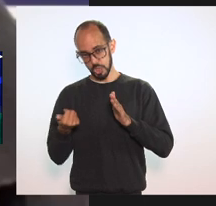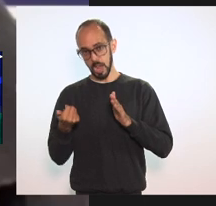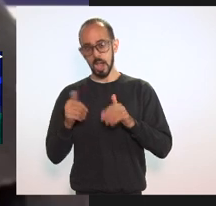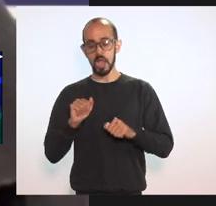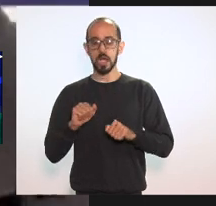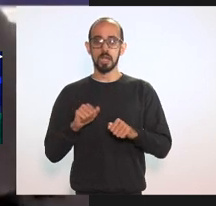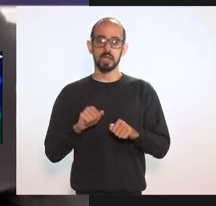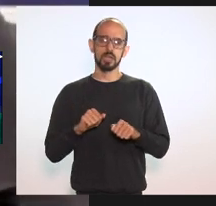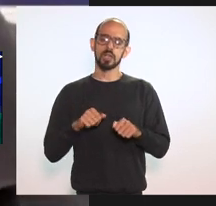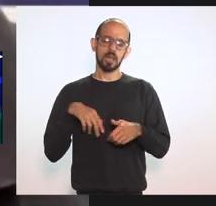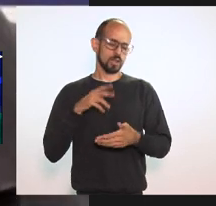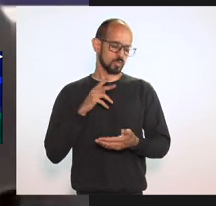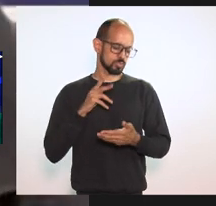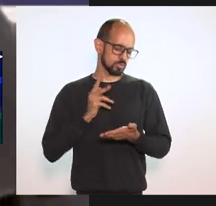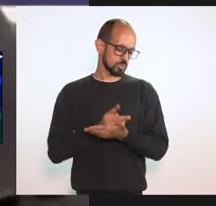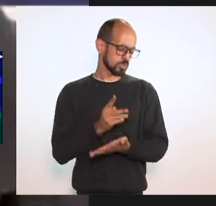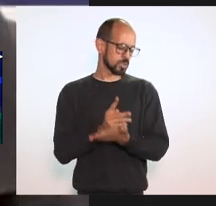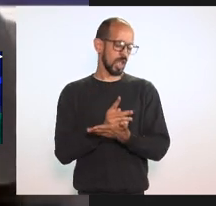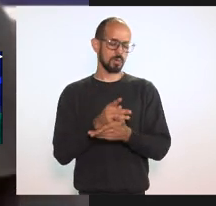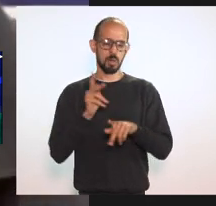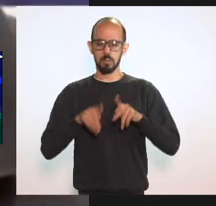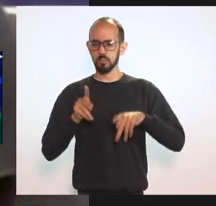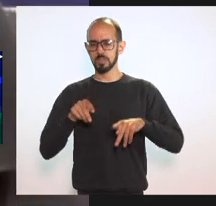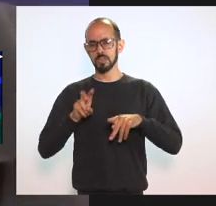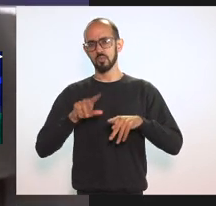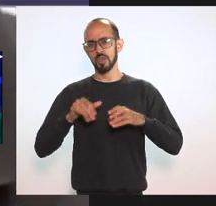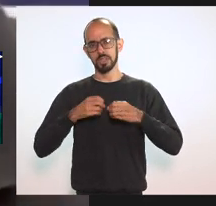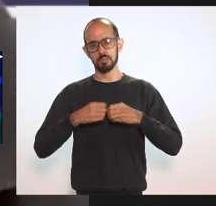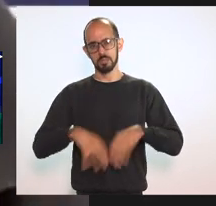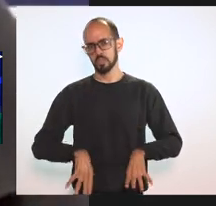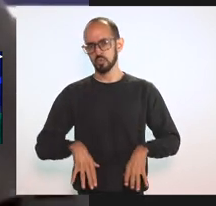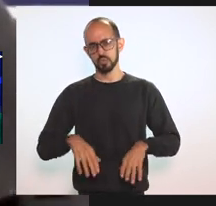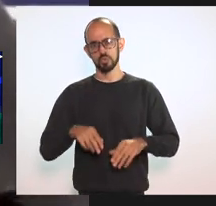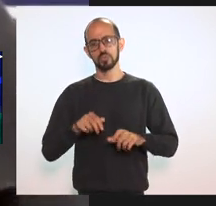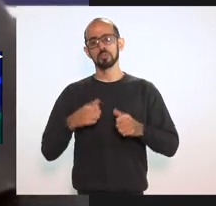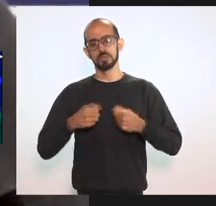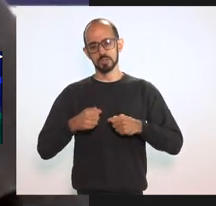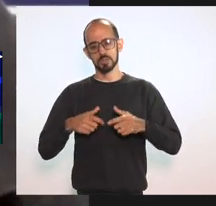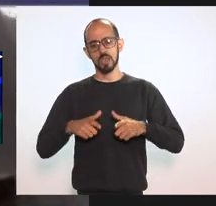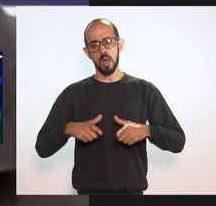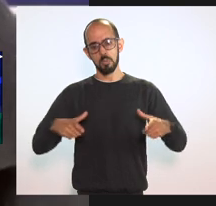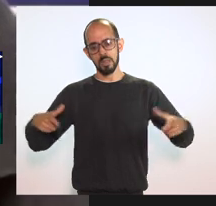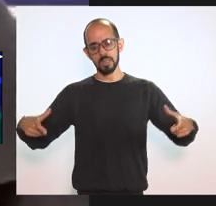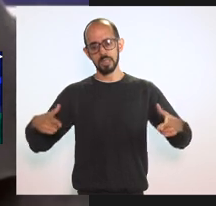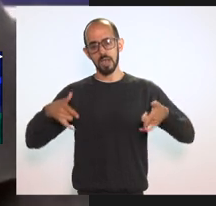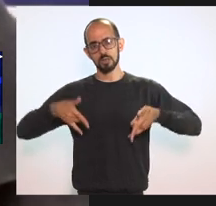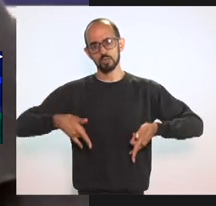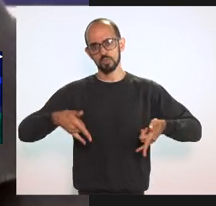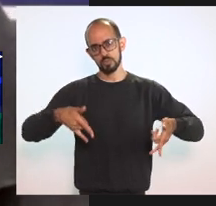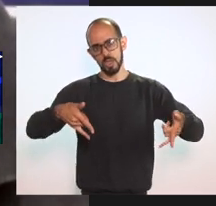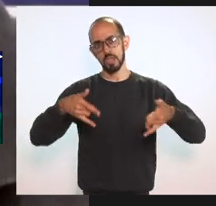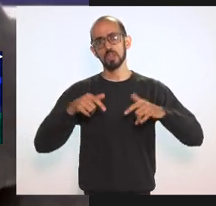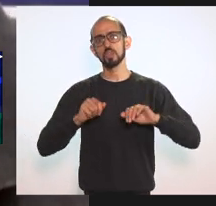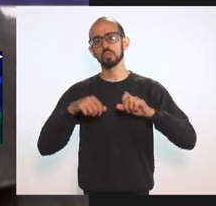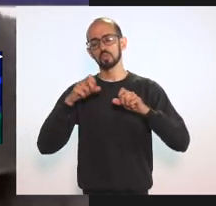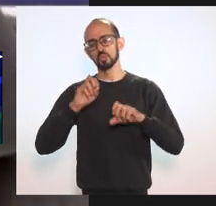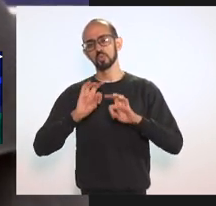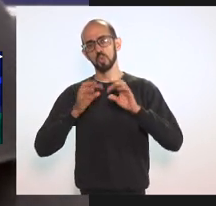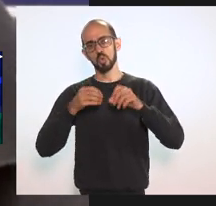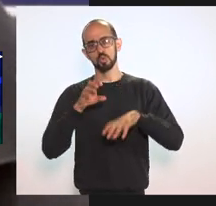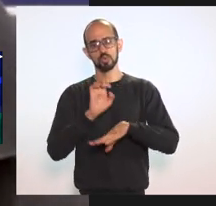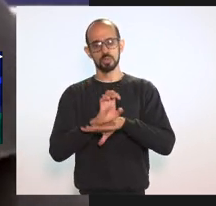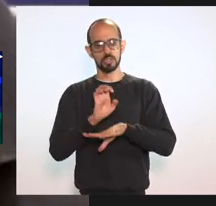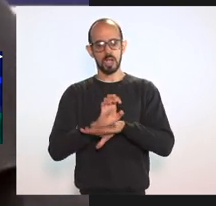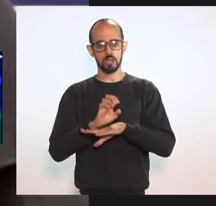pouco tendo sinto melhorar a questão da Saúde aumentar os números de leitos de CTI em todo estado do Rio de